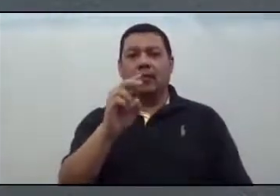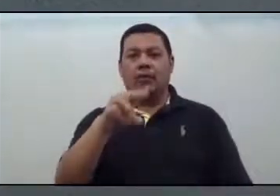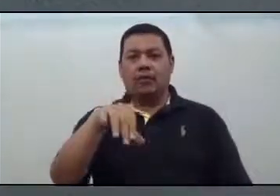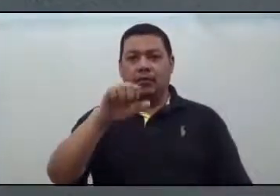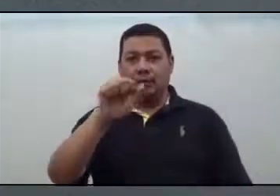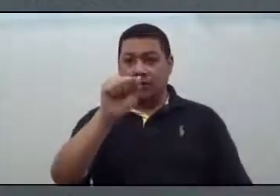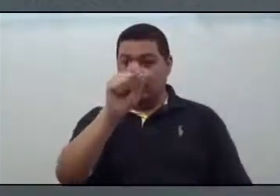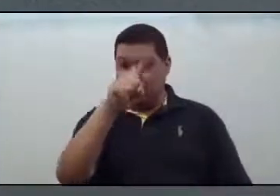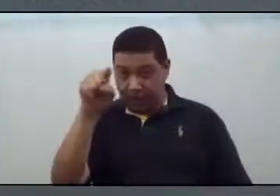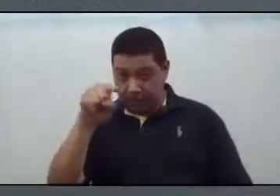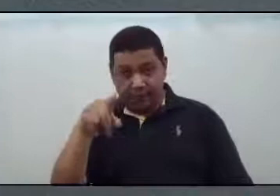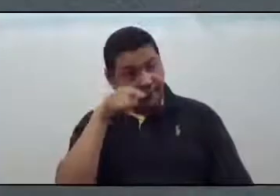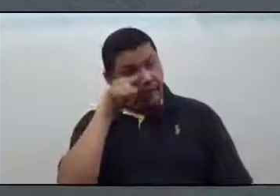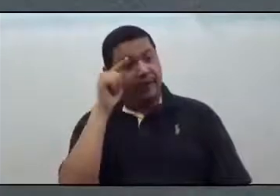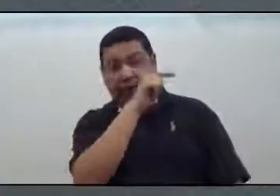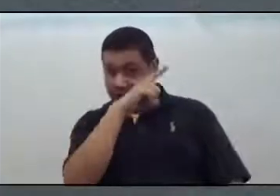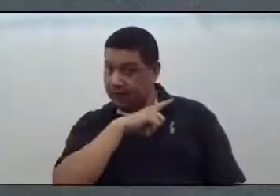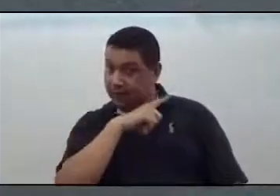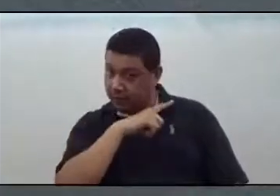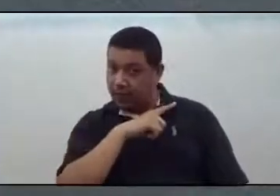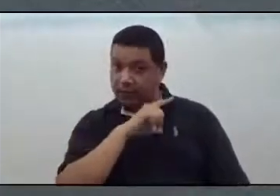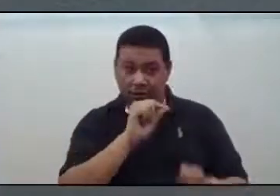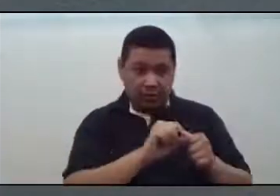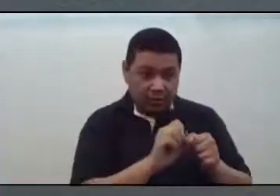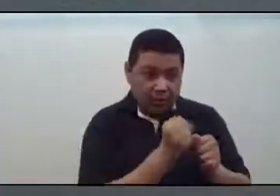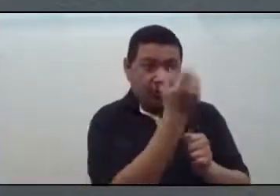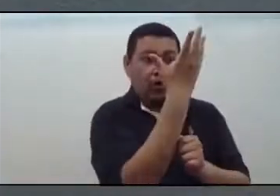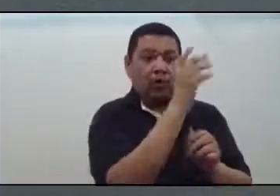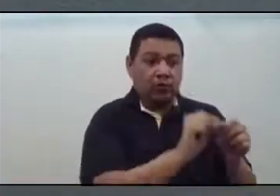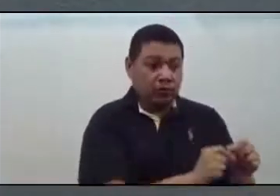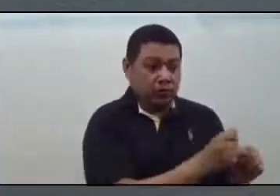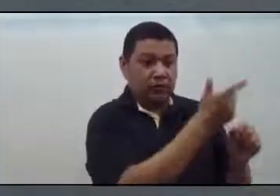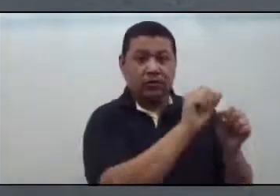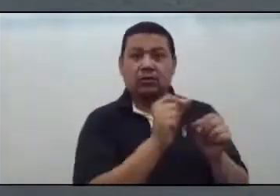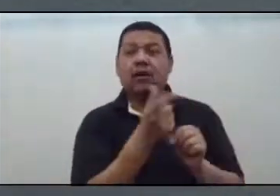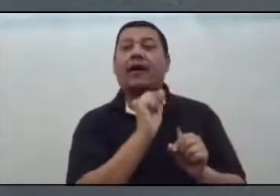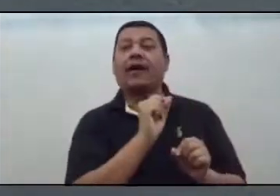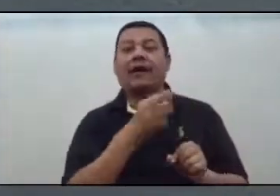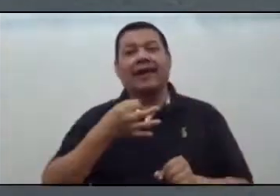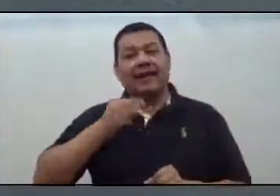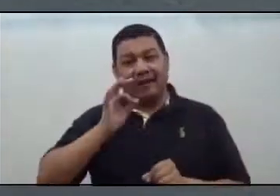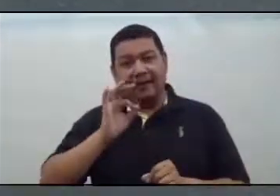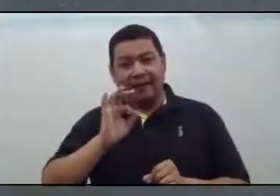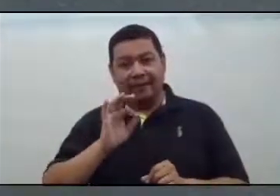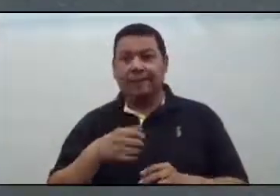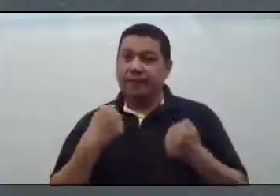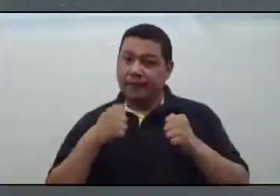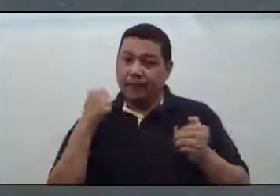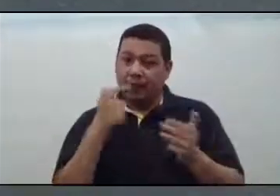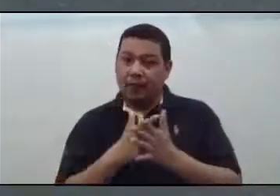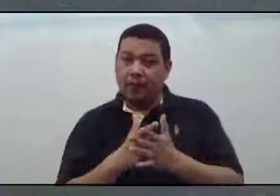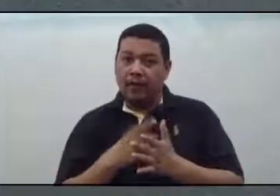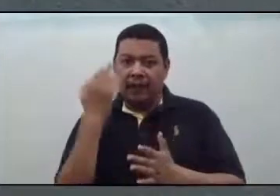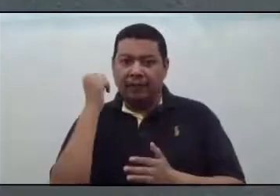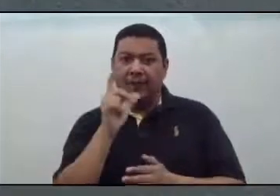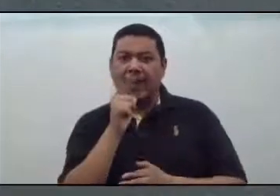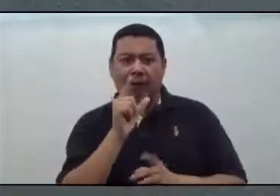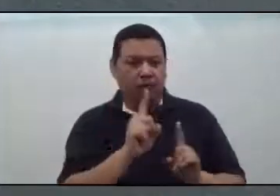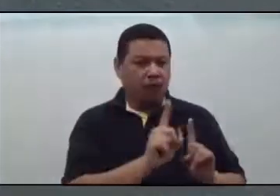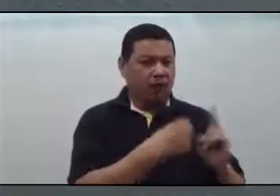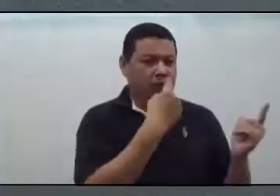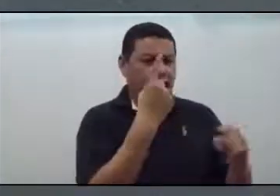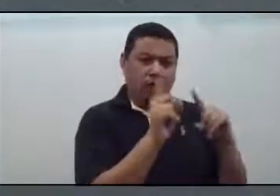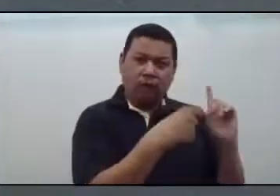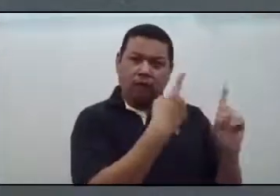café e precisava de um recurso para comprar a irrigação para fazer